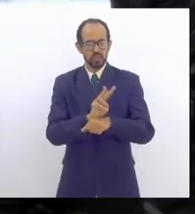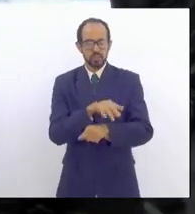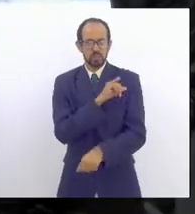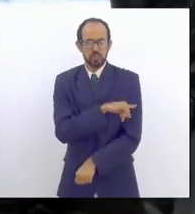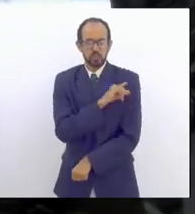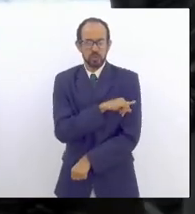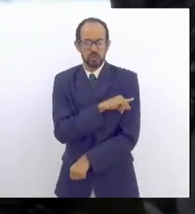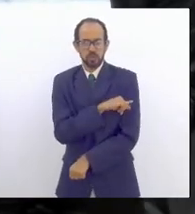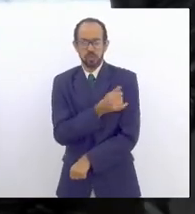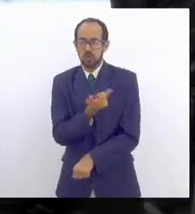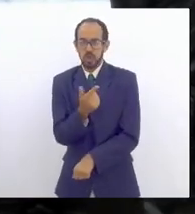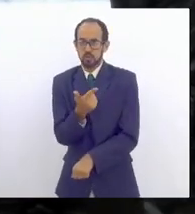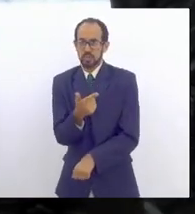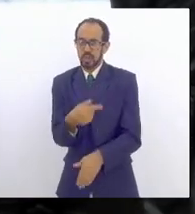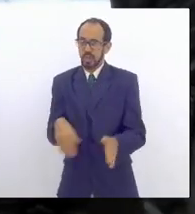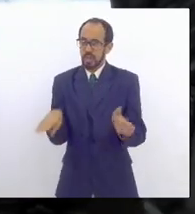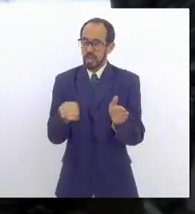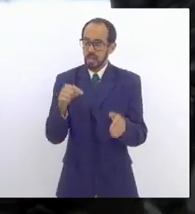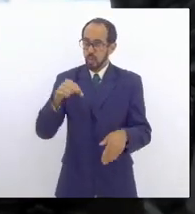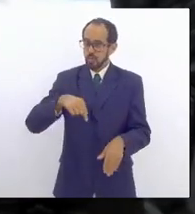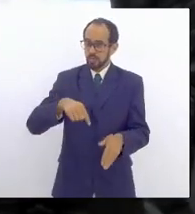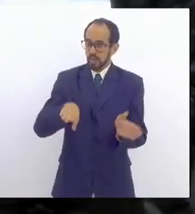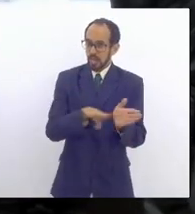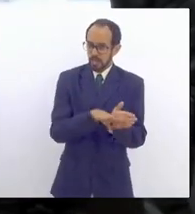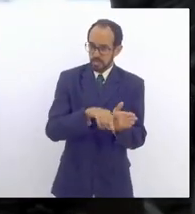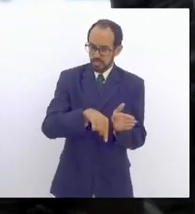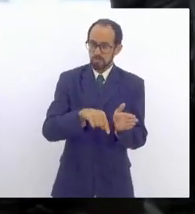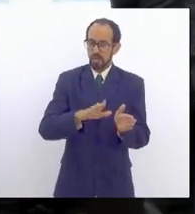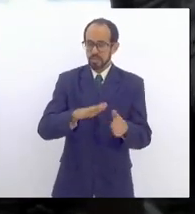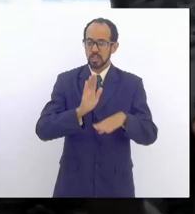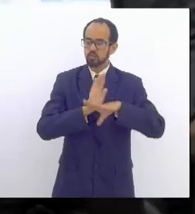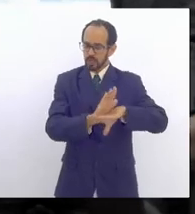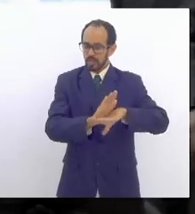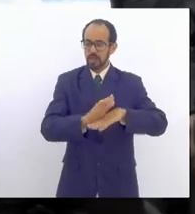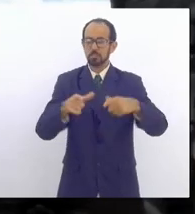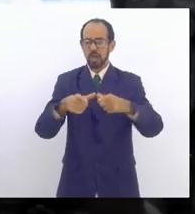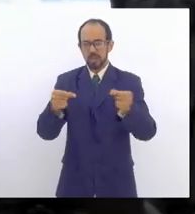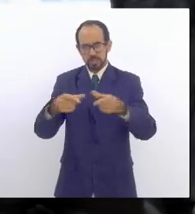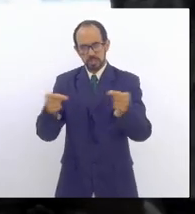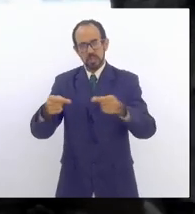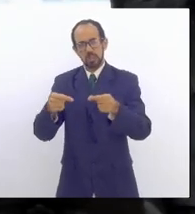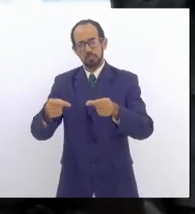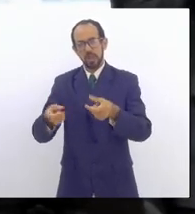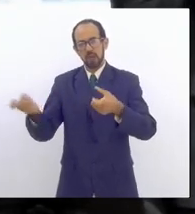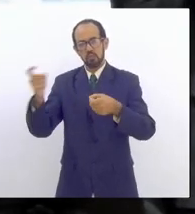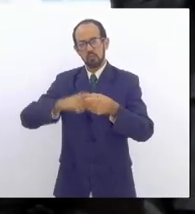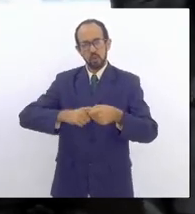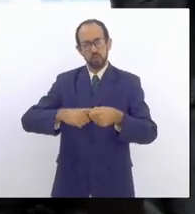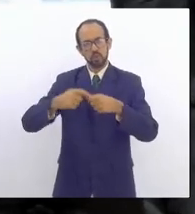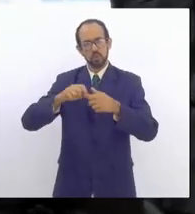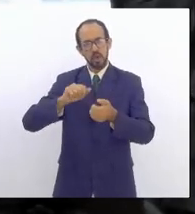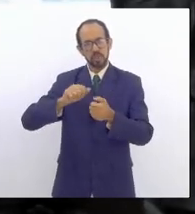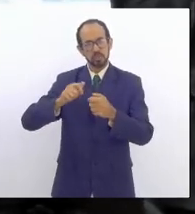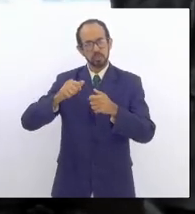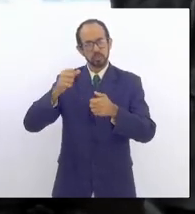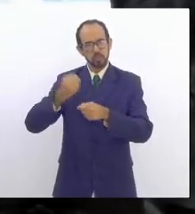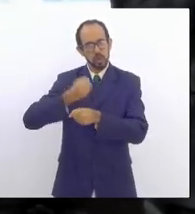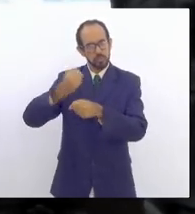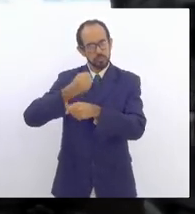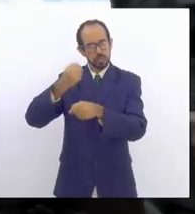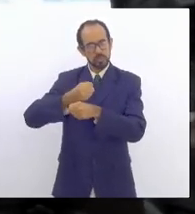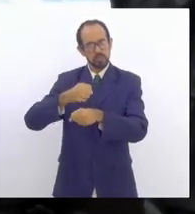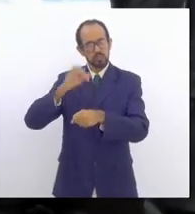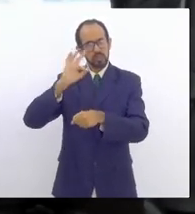mas ajudarei em Brasília a pavimentar o caminho do diálogo para a retomada das obras federais paradas no Estado, como o